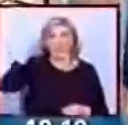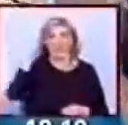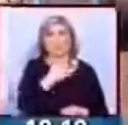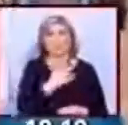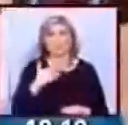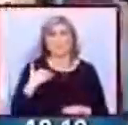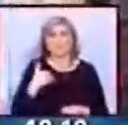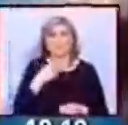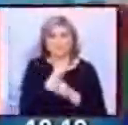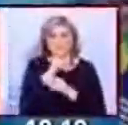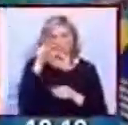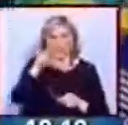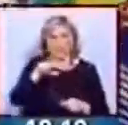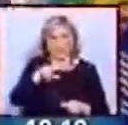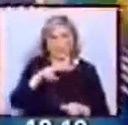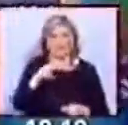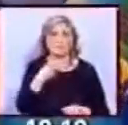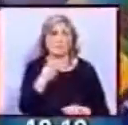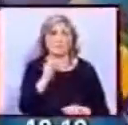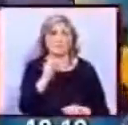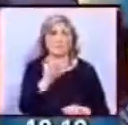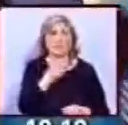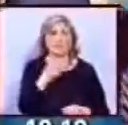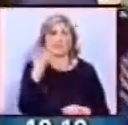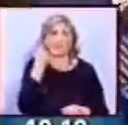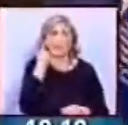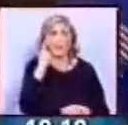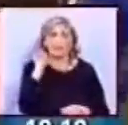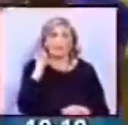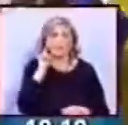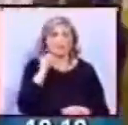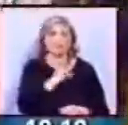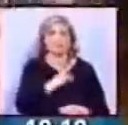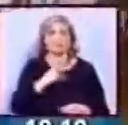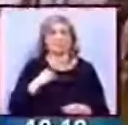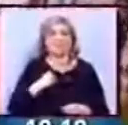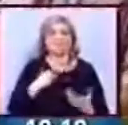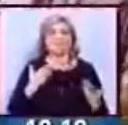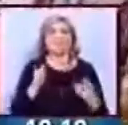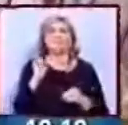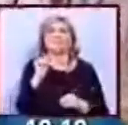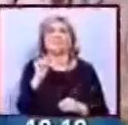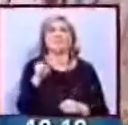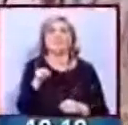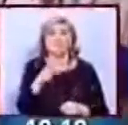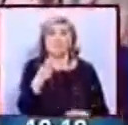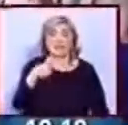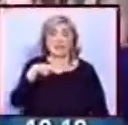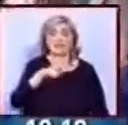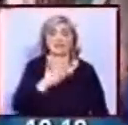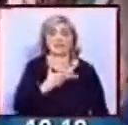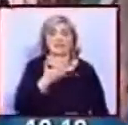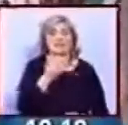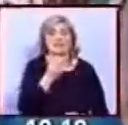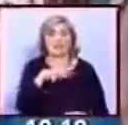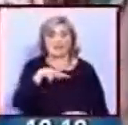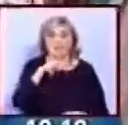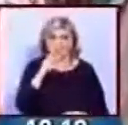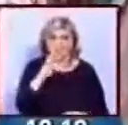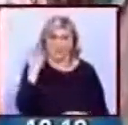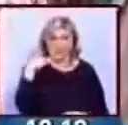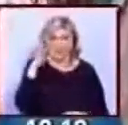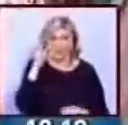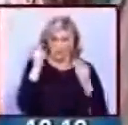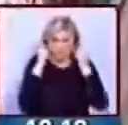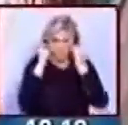esta jovem está com o estetoscópio a ouvir o coração aqui do André. Como é que tu te chamas? Adriana. Então, já alguma vez tinhas pegado num